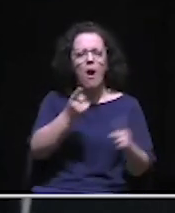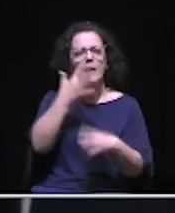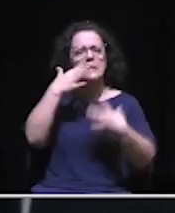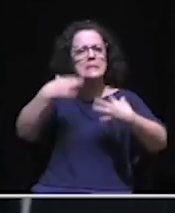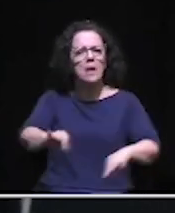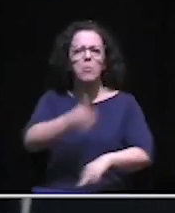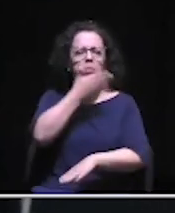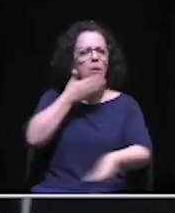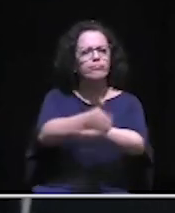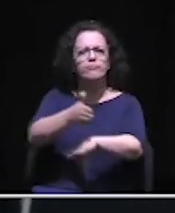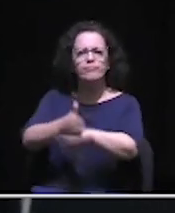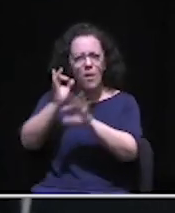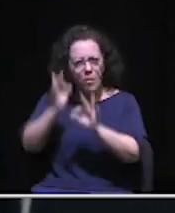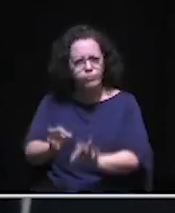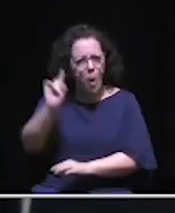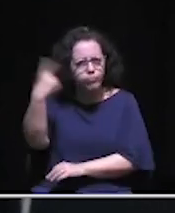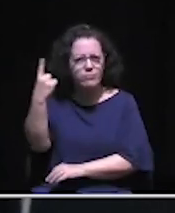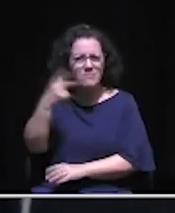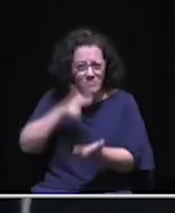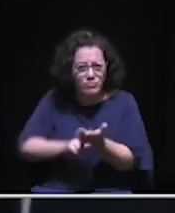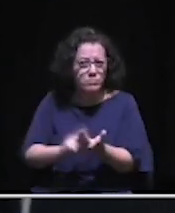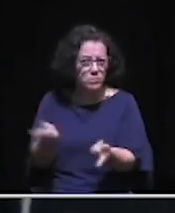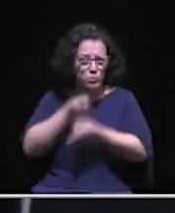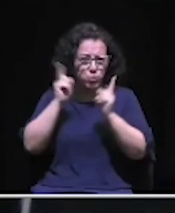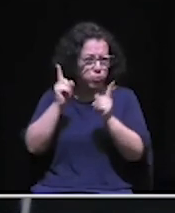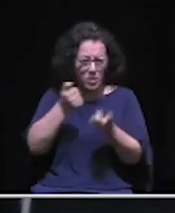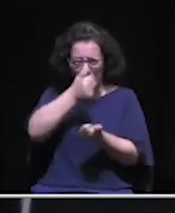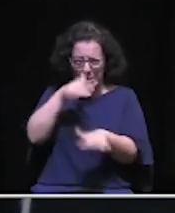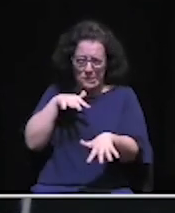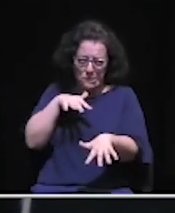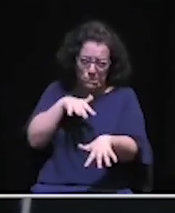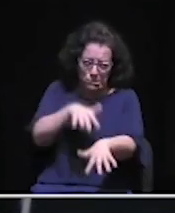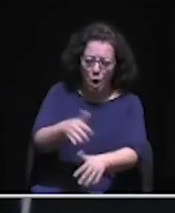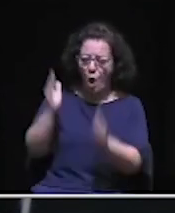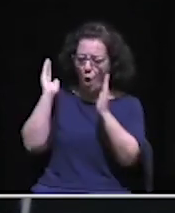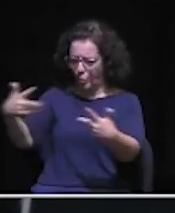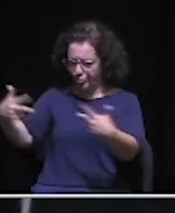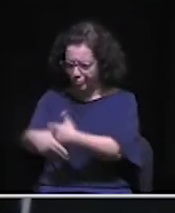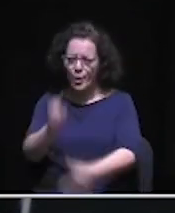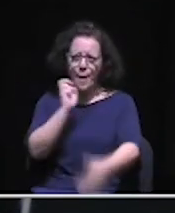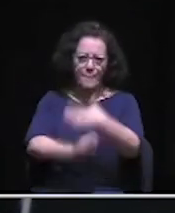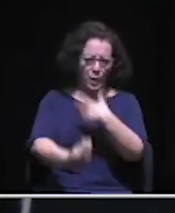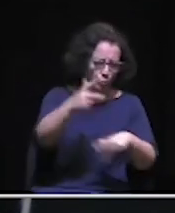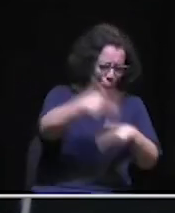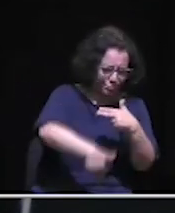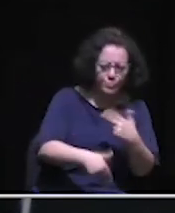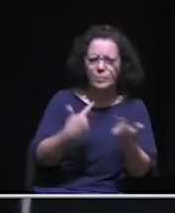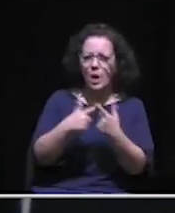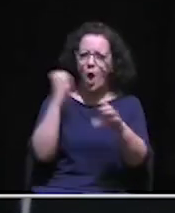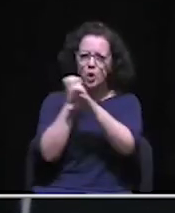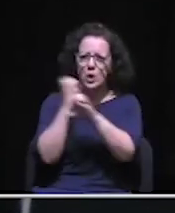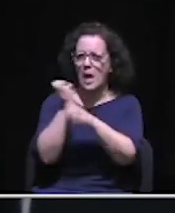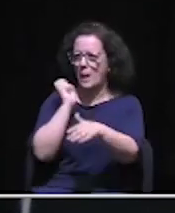não é o que está a acontecer. Os transportes na cidade estão caóticos. Temos engarrafamentos, ruas cortadas, linhas de metro cortadas, metros de